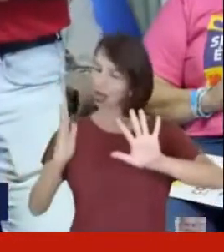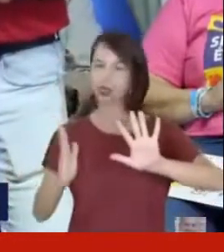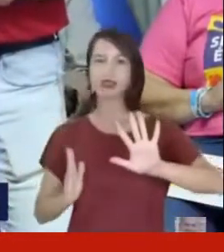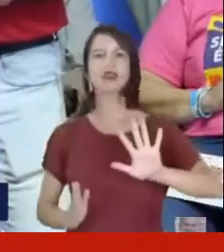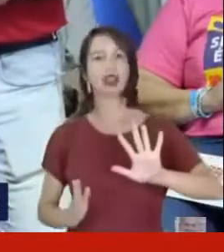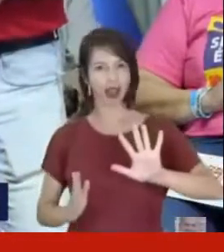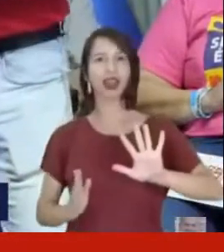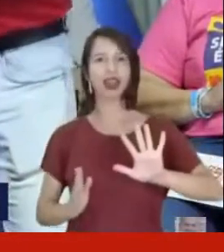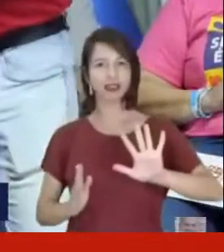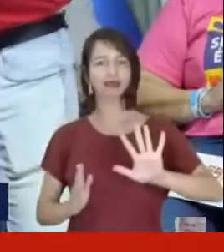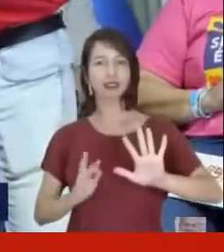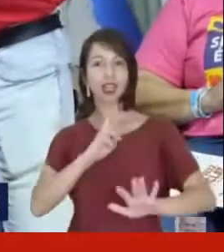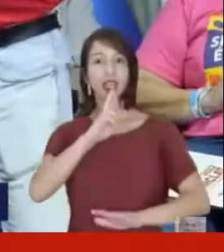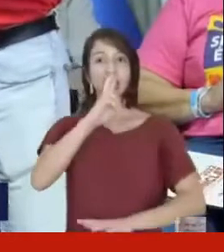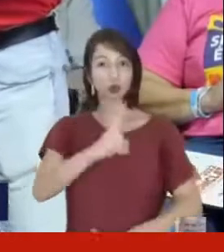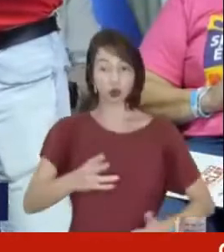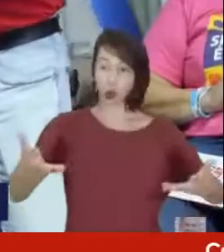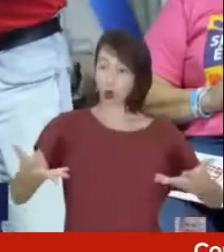educação inclusiva.